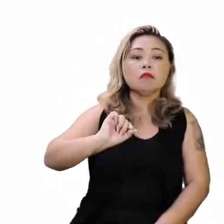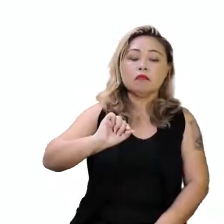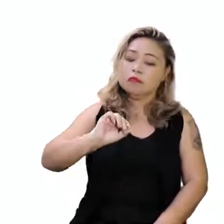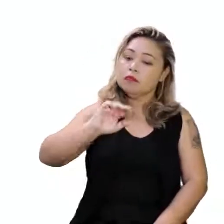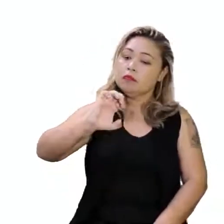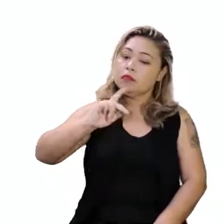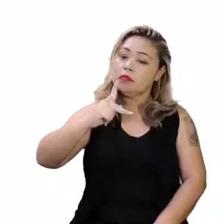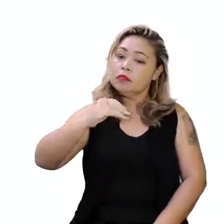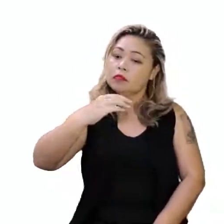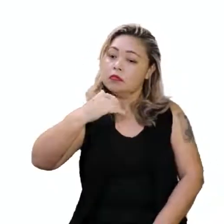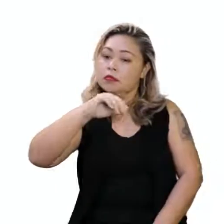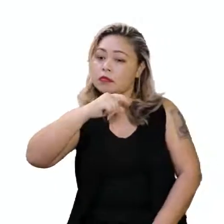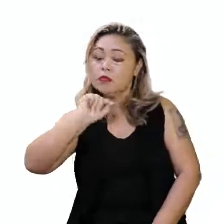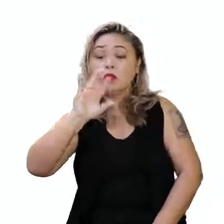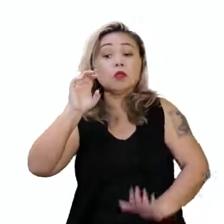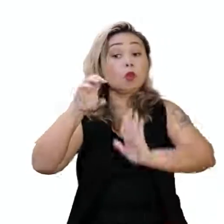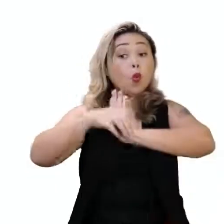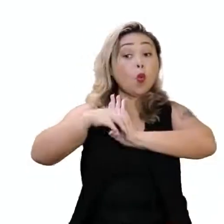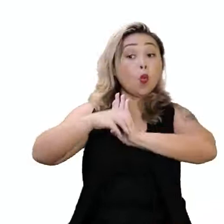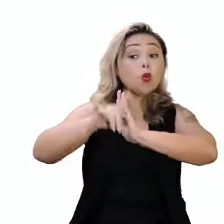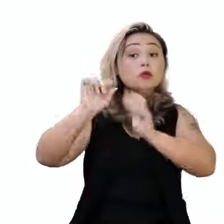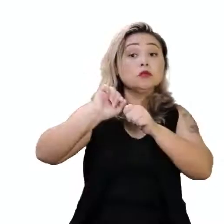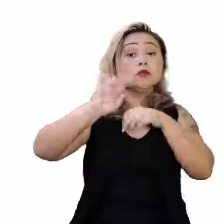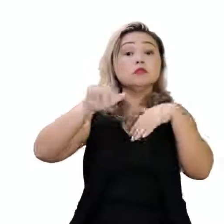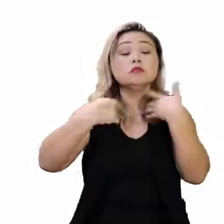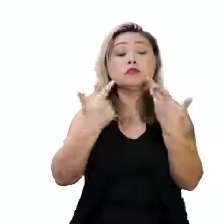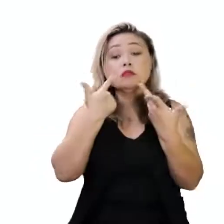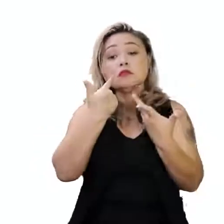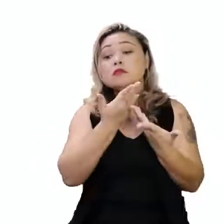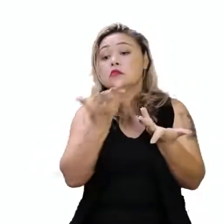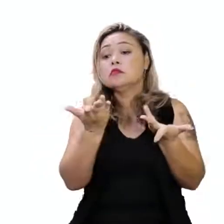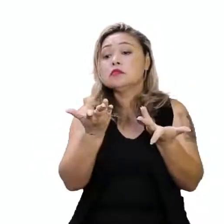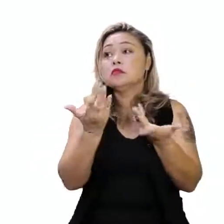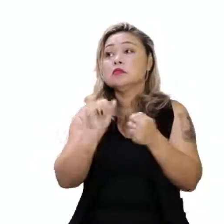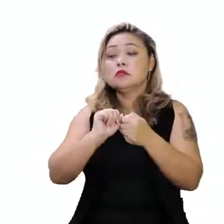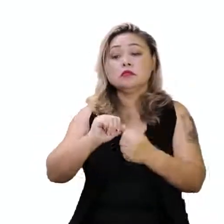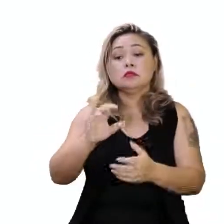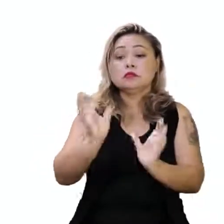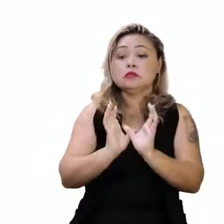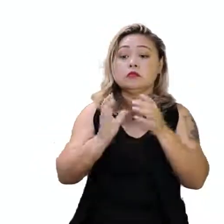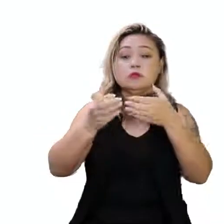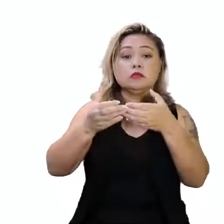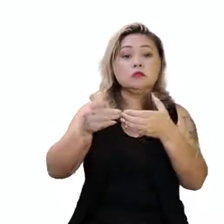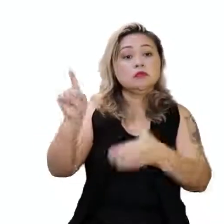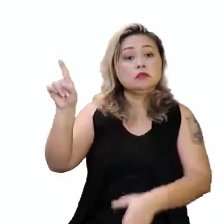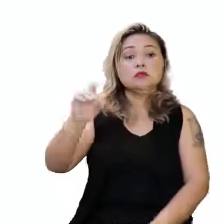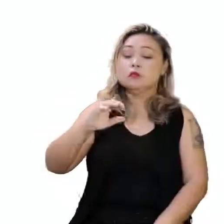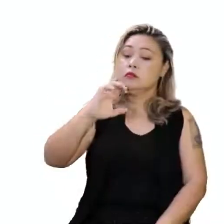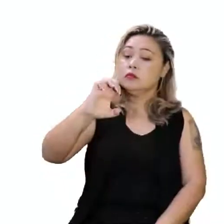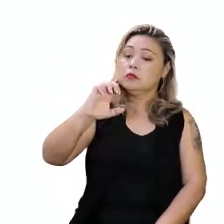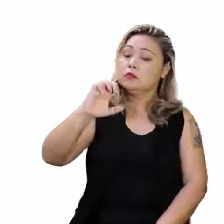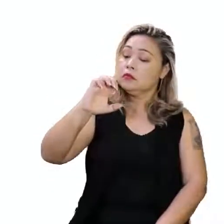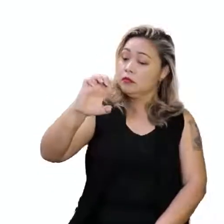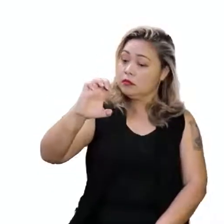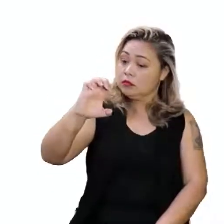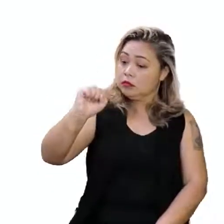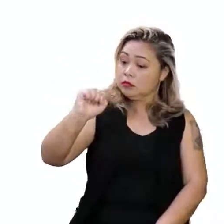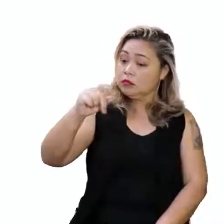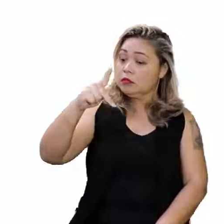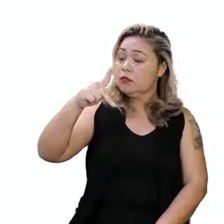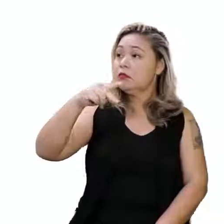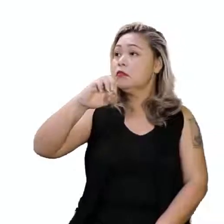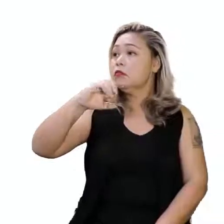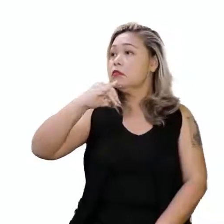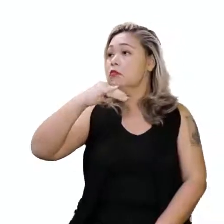que enfatizar os conceitos, né? Então, a gente vai falar sobre o conceito de espécie. Aqui a gente trouxe